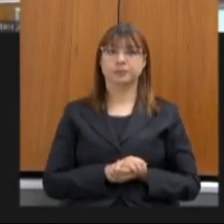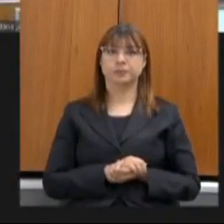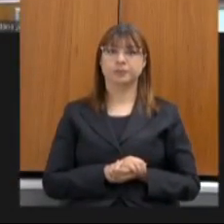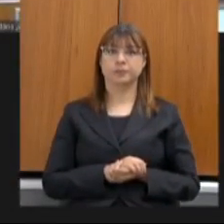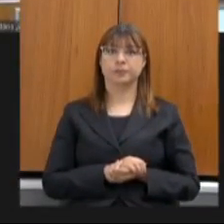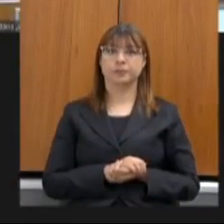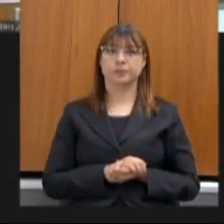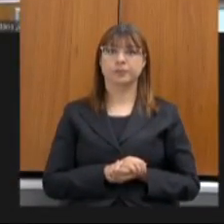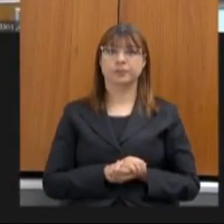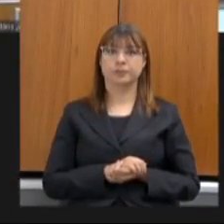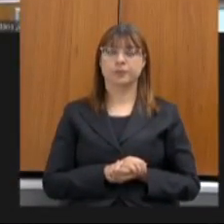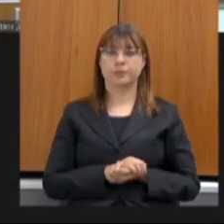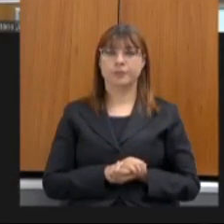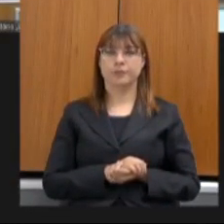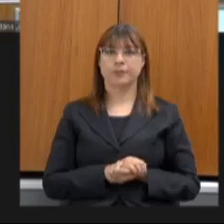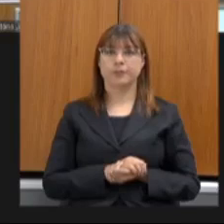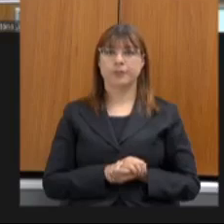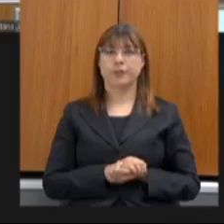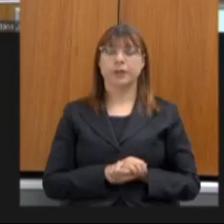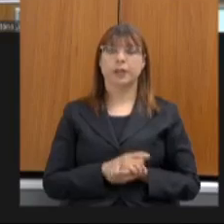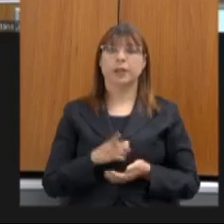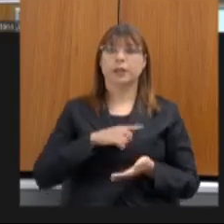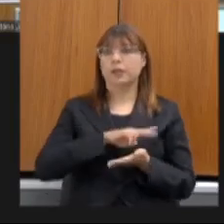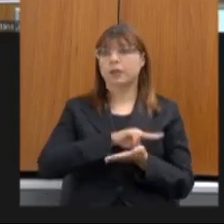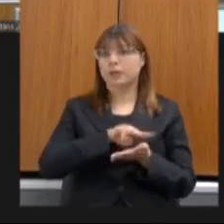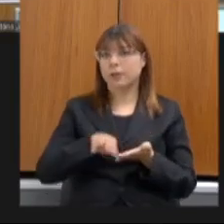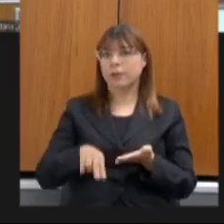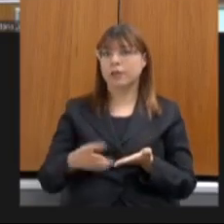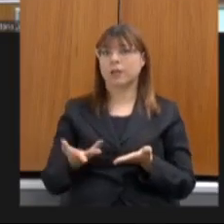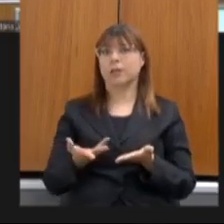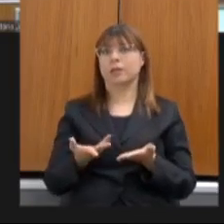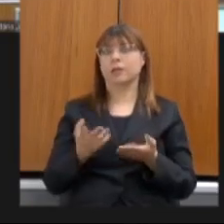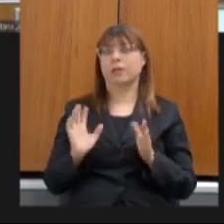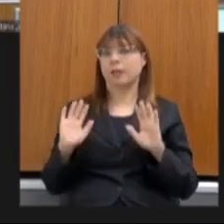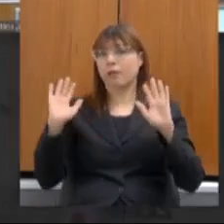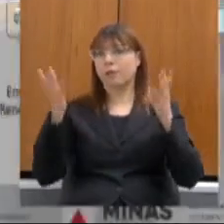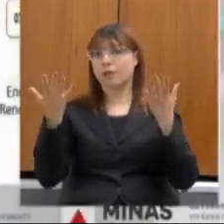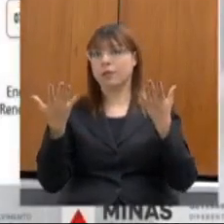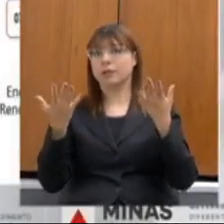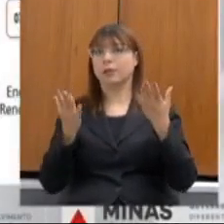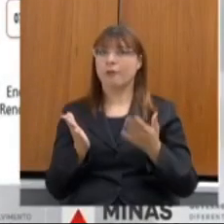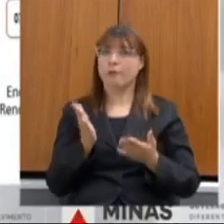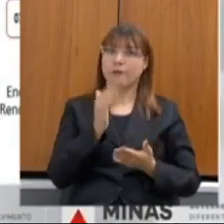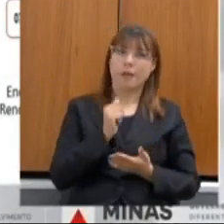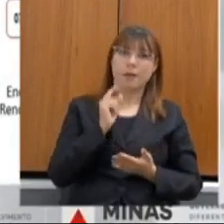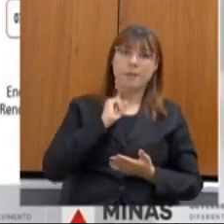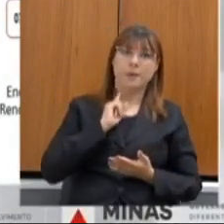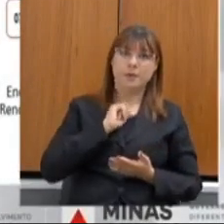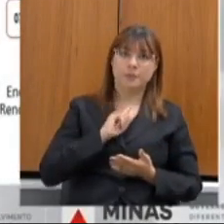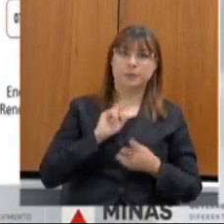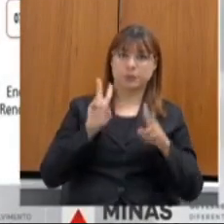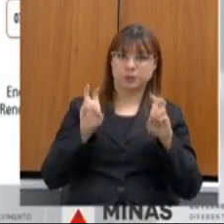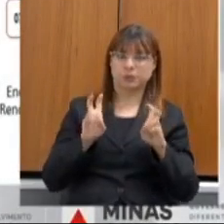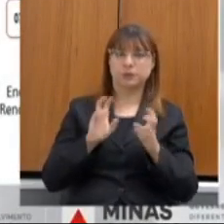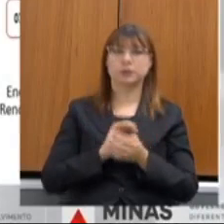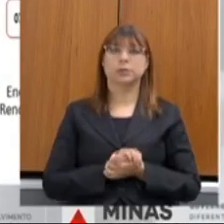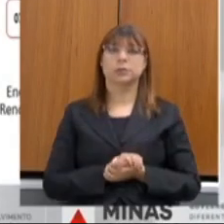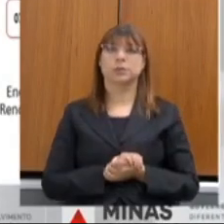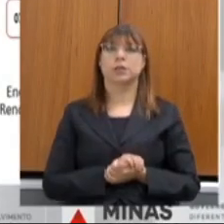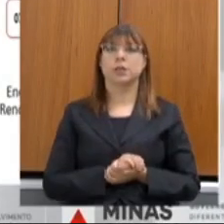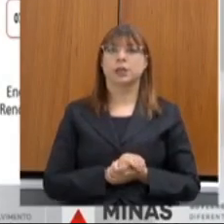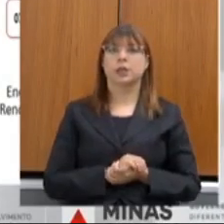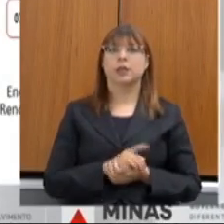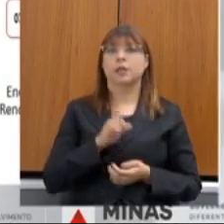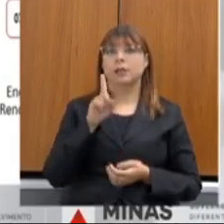e Aqui nós temos os vários eventos bem para Minas é você tarde por exemplo o e Como